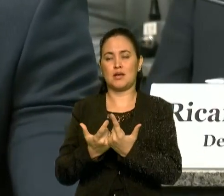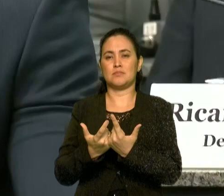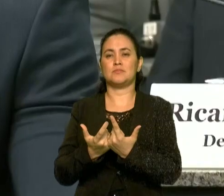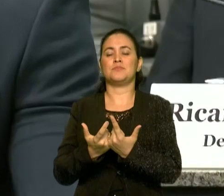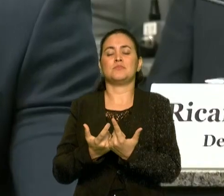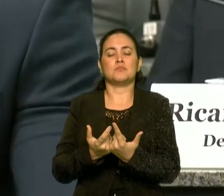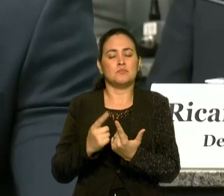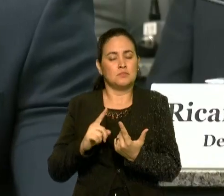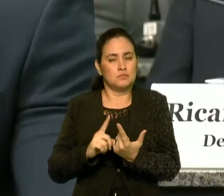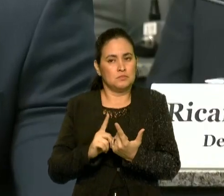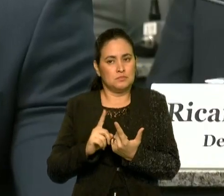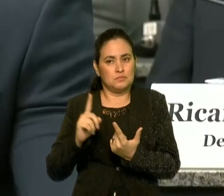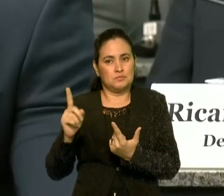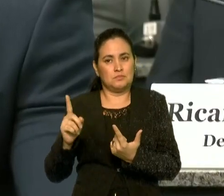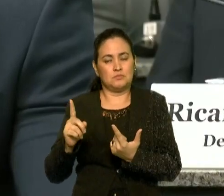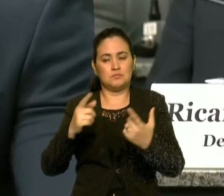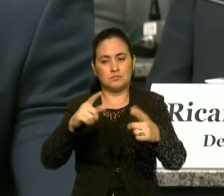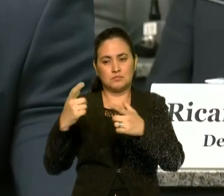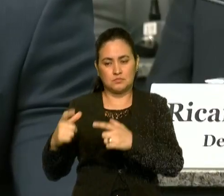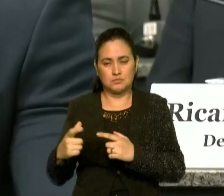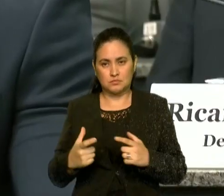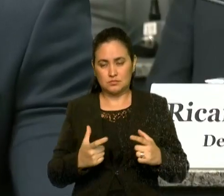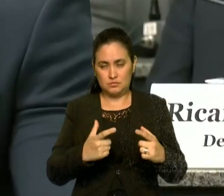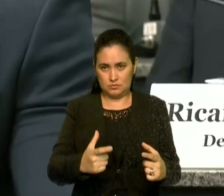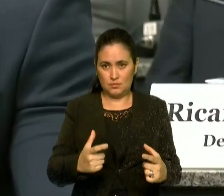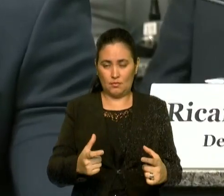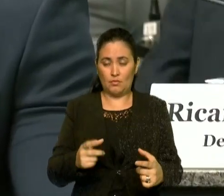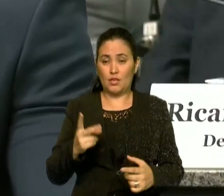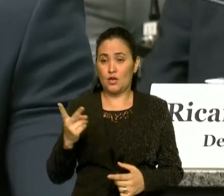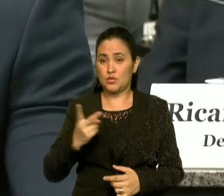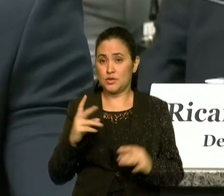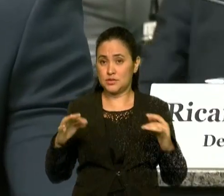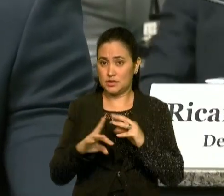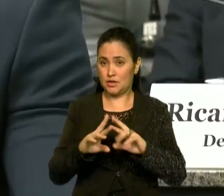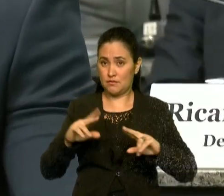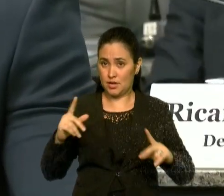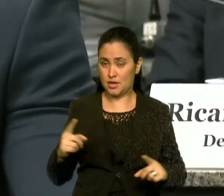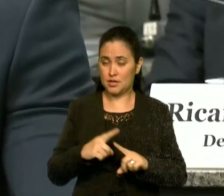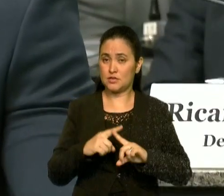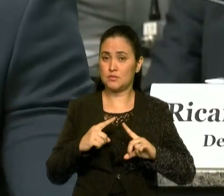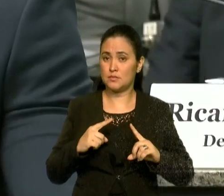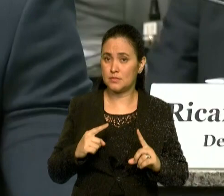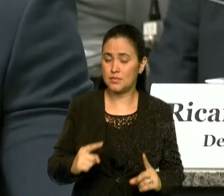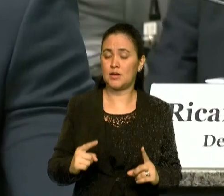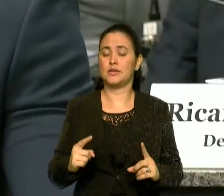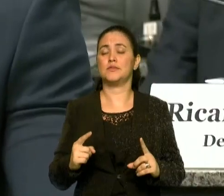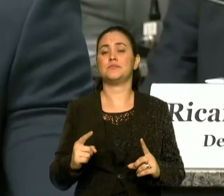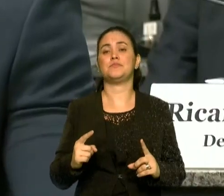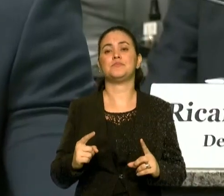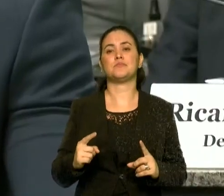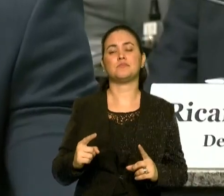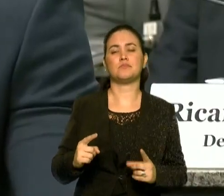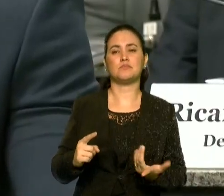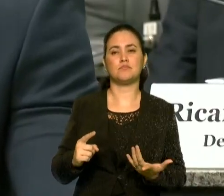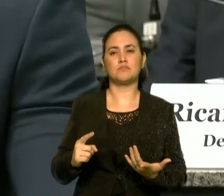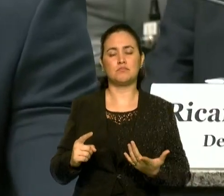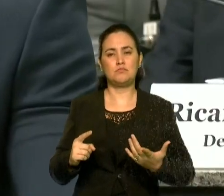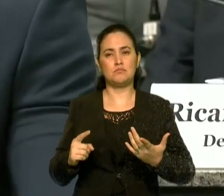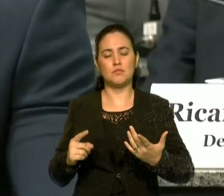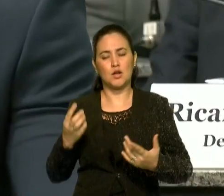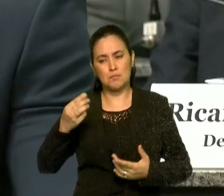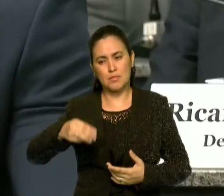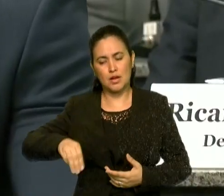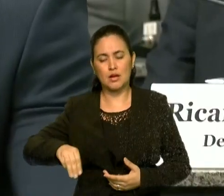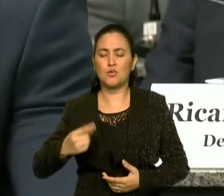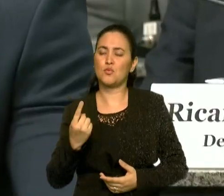Estadual tem uma coisa em comum, que é o bem-estar do nosso estado do Maranhão e ver cada dia mais esse Maranhão crescer e se desenvolver. Agradeço à Assembleia